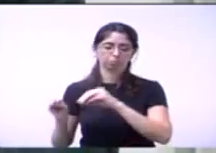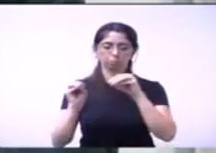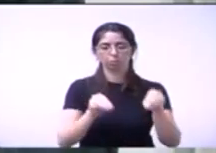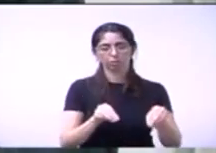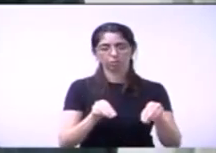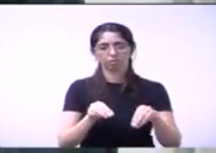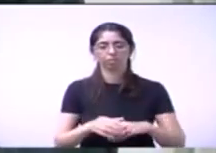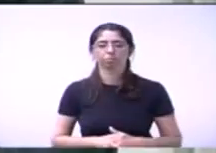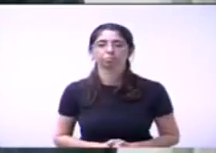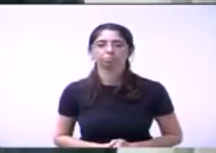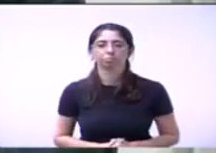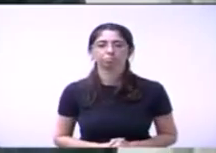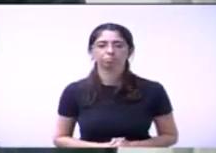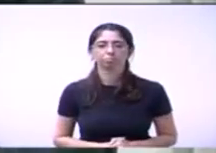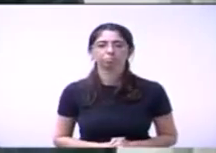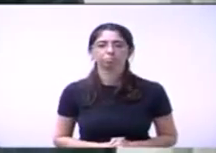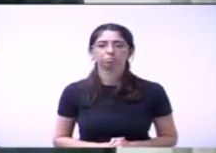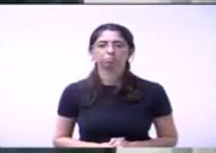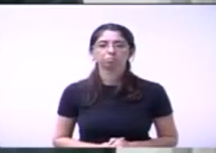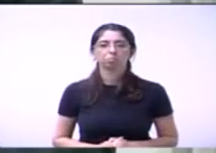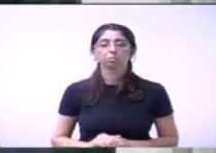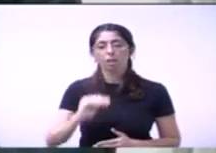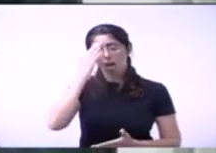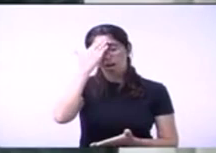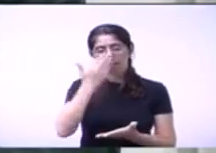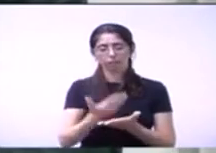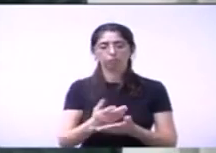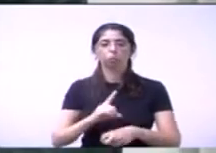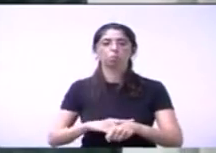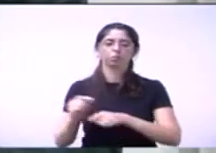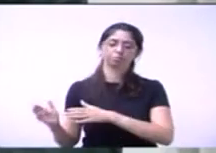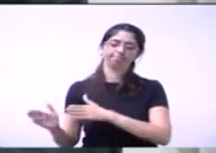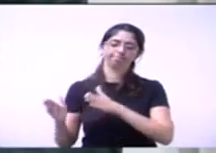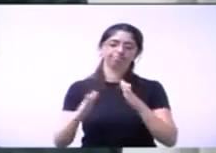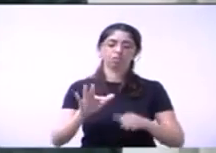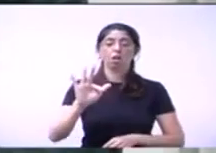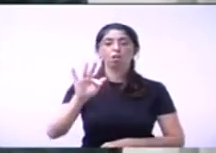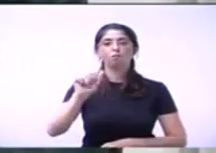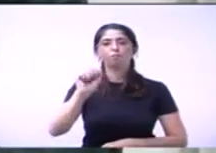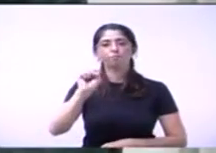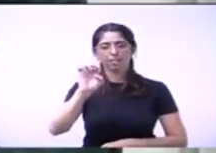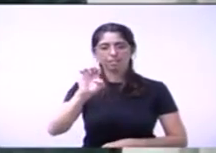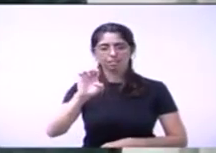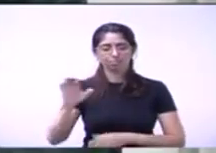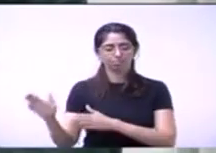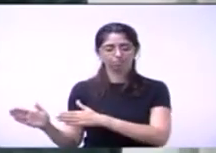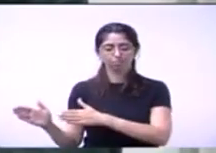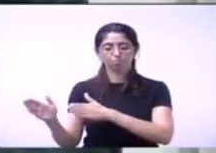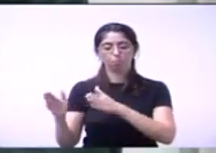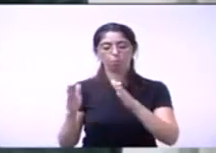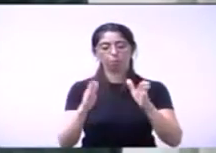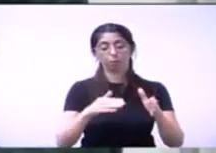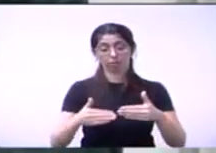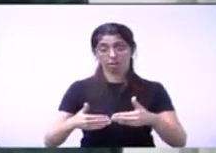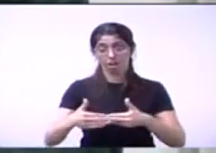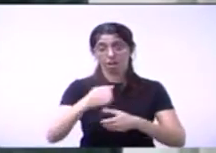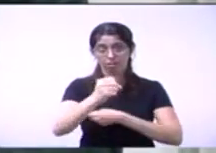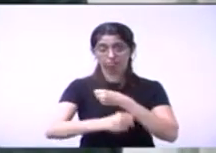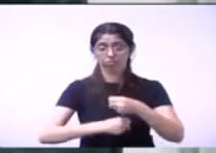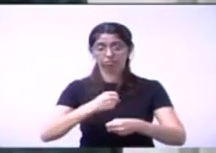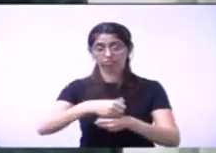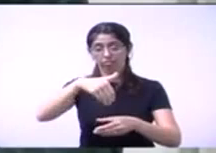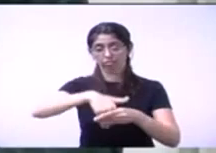mudanças. Acredito que essa é uma fase já da eleição de 2016. Então, que todos